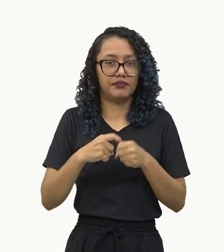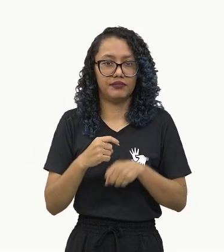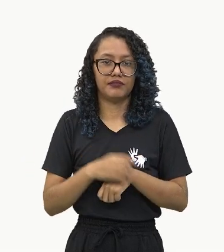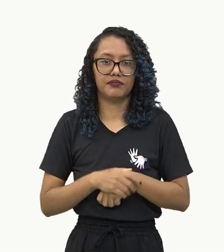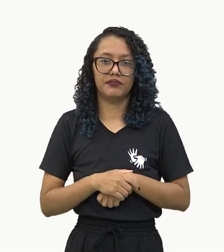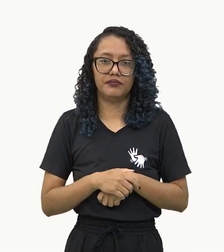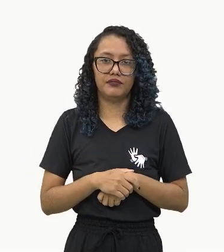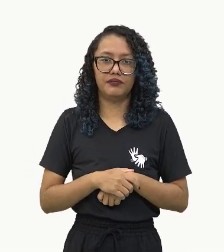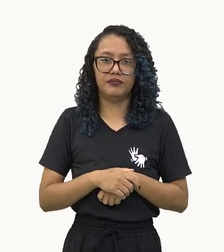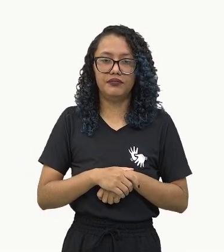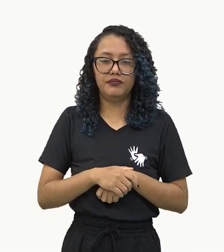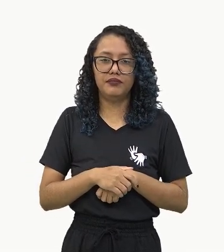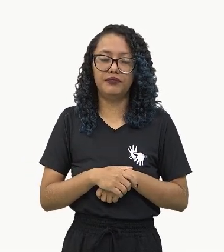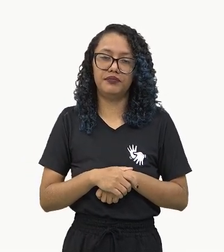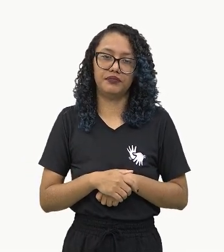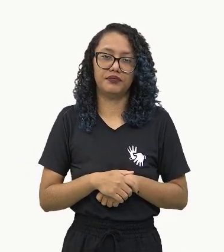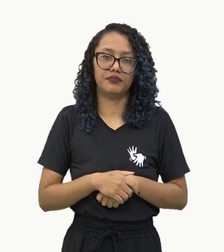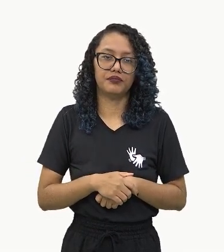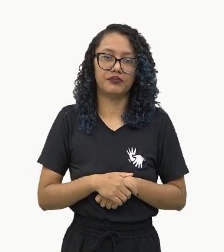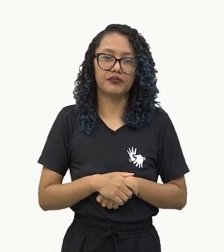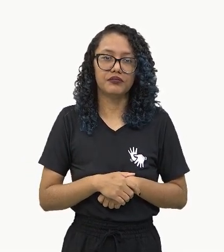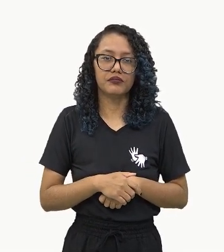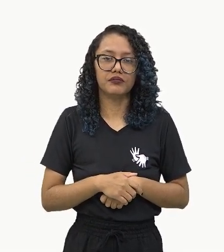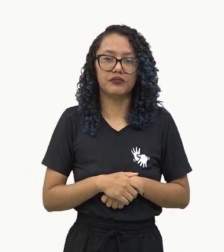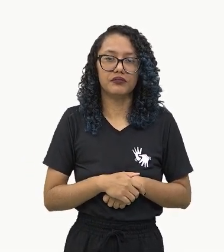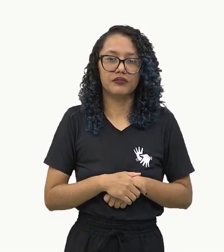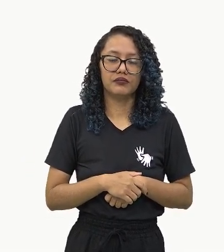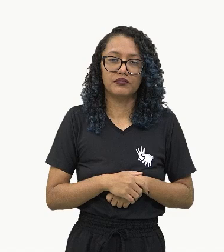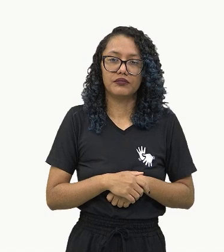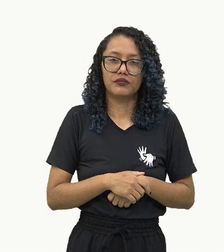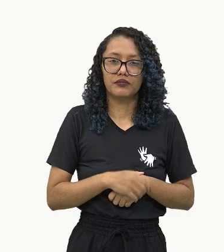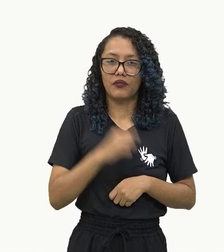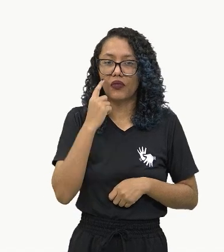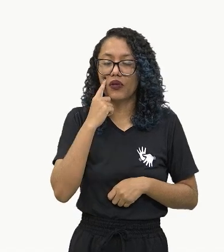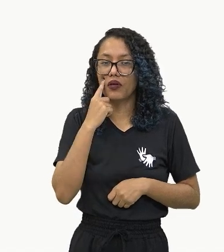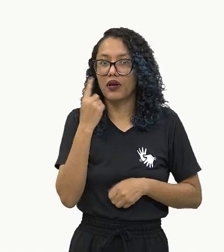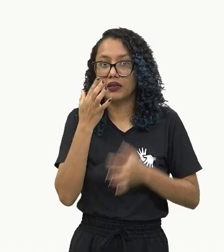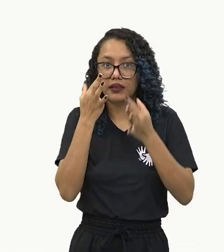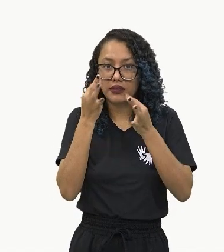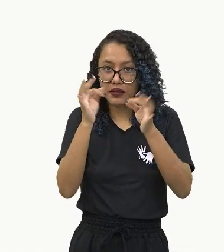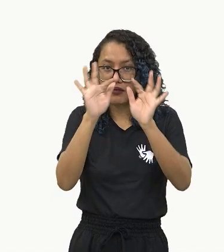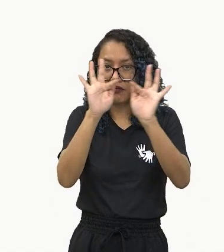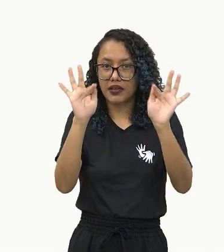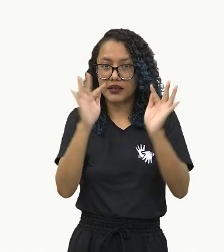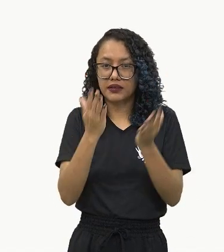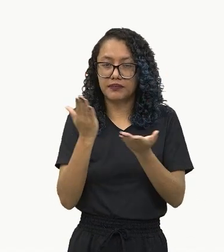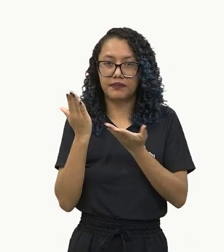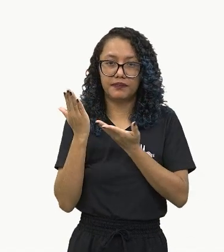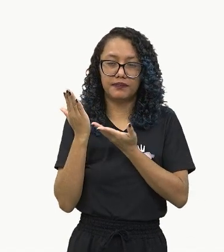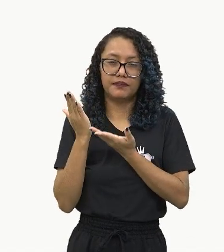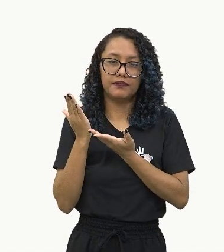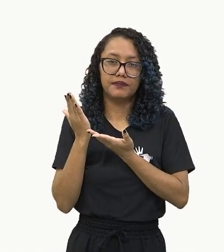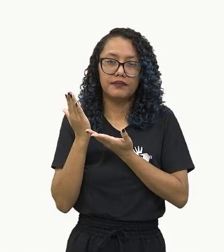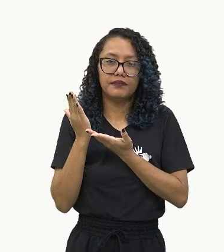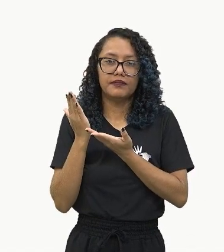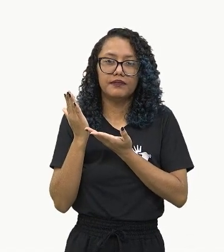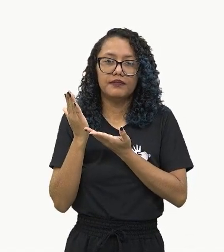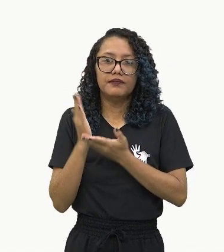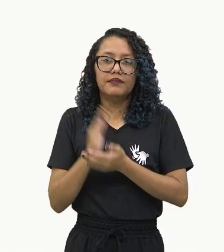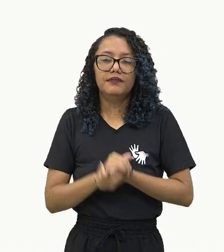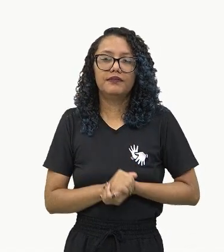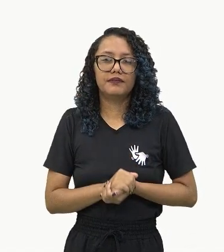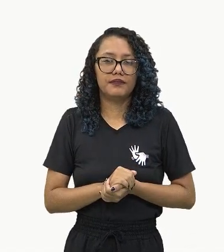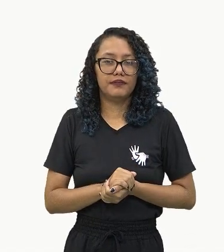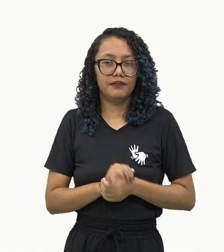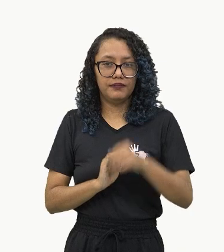han vuelto este mes. Olha aqui, pessoal, observem bem. Eu descobri aqui, ó, han